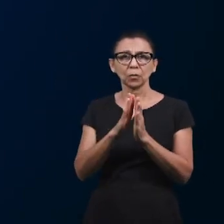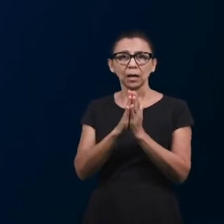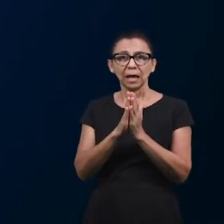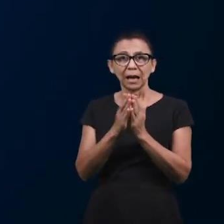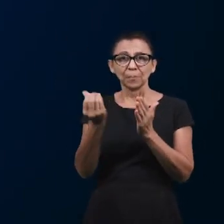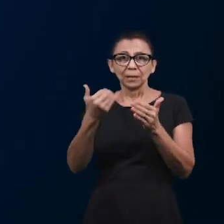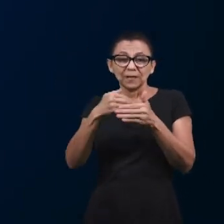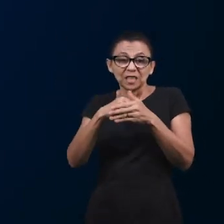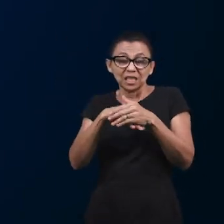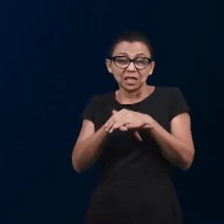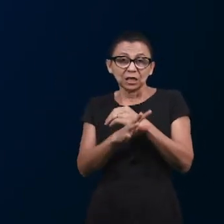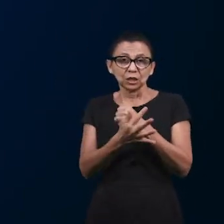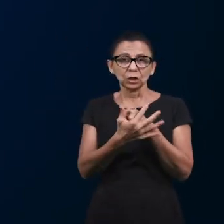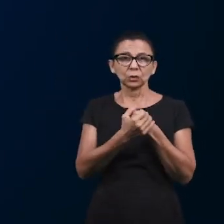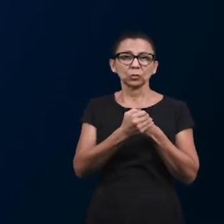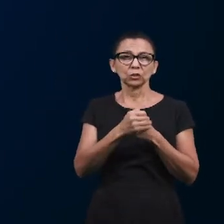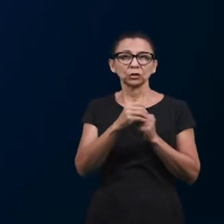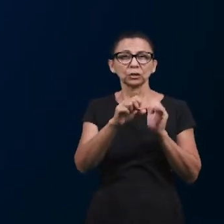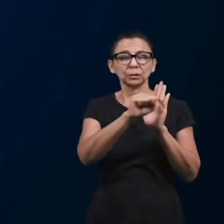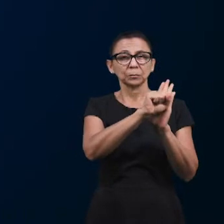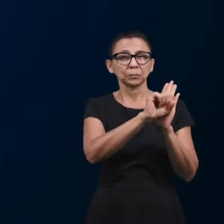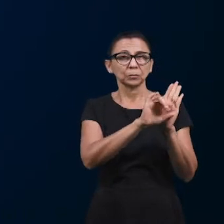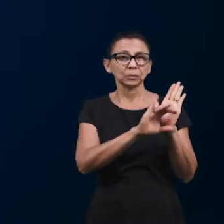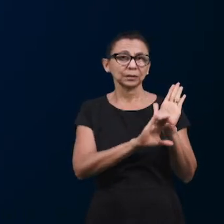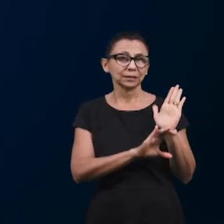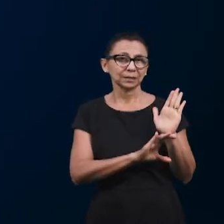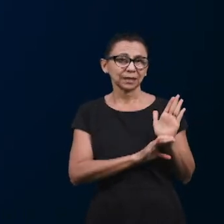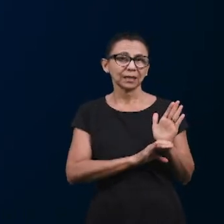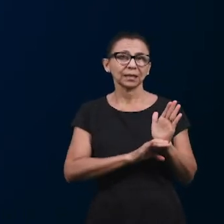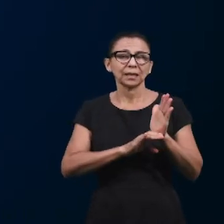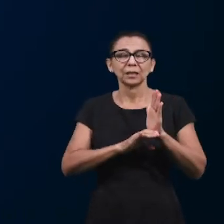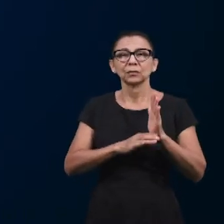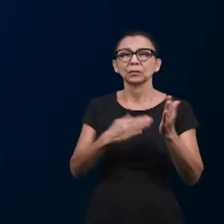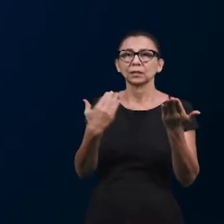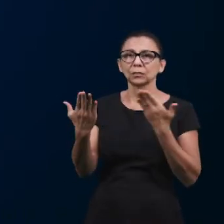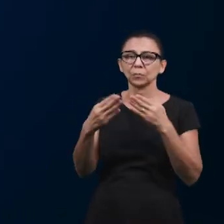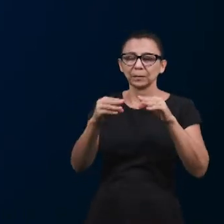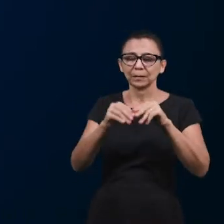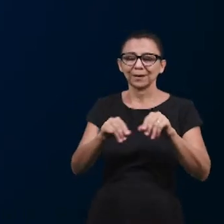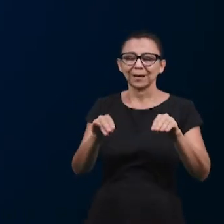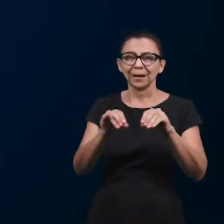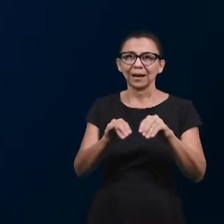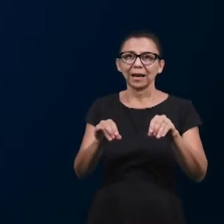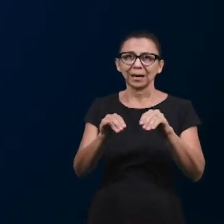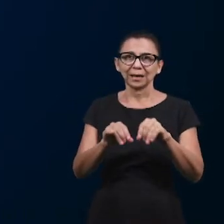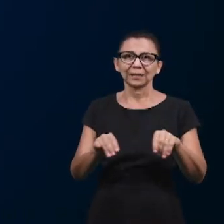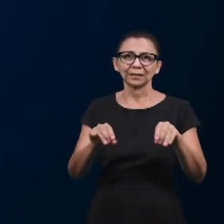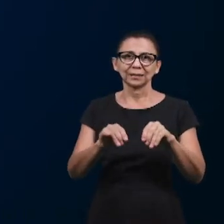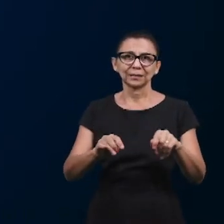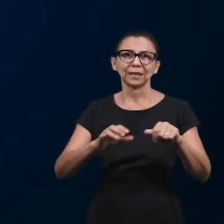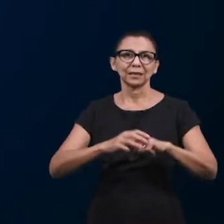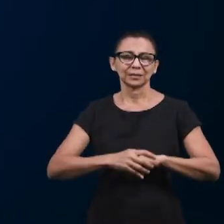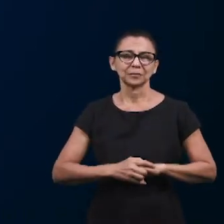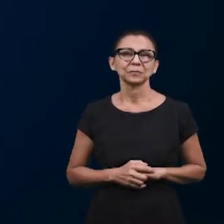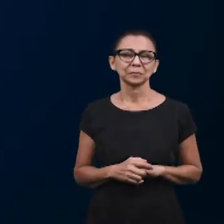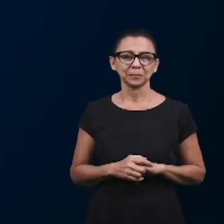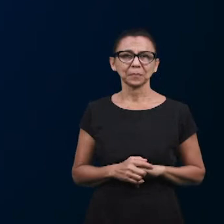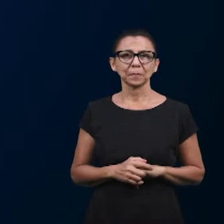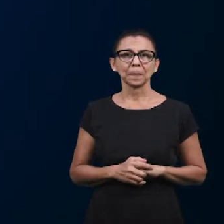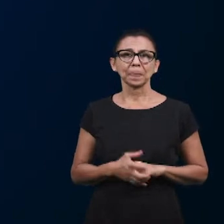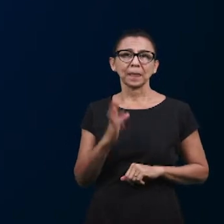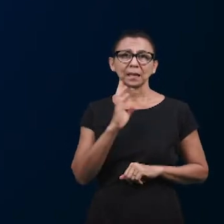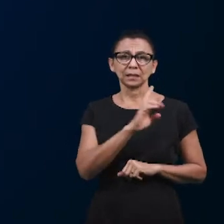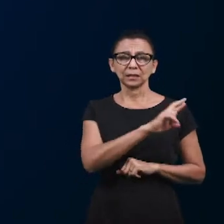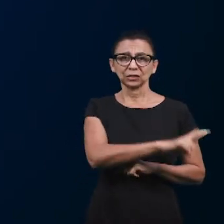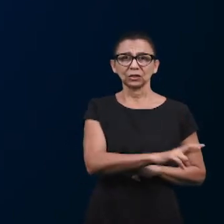pelos espinhos do seu coração, aquela terra que representa a terra infrutífera, que não deixaram a palavra dar frutos, pois